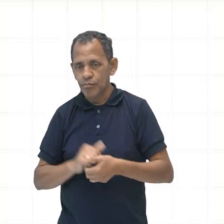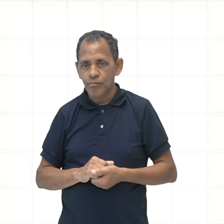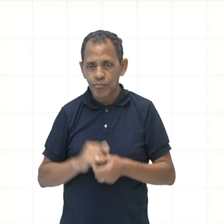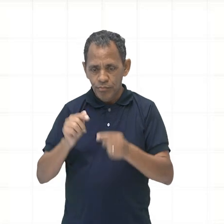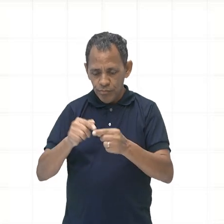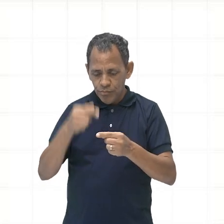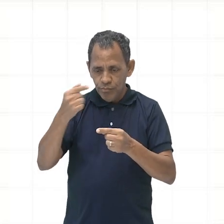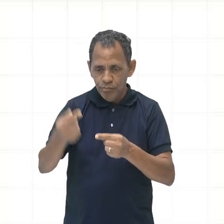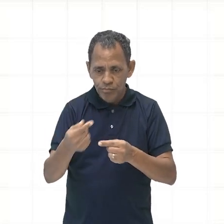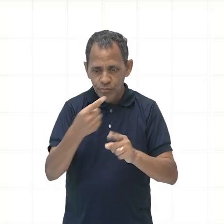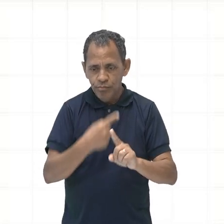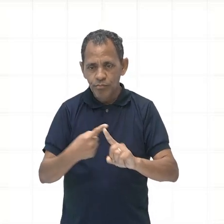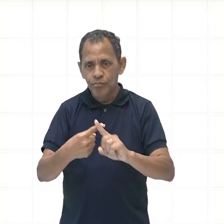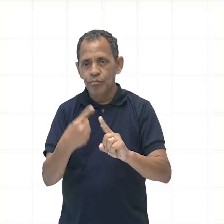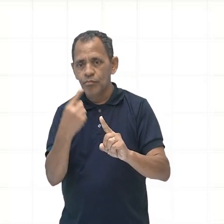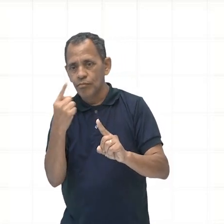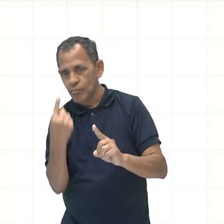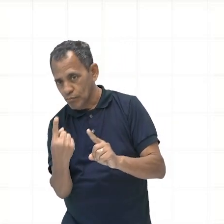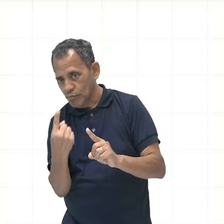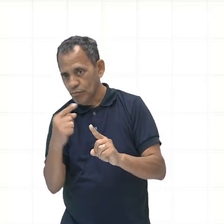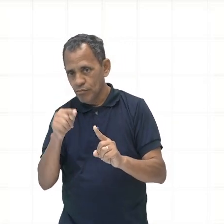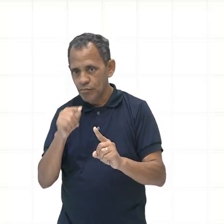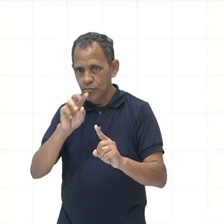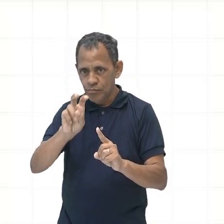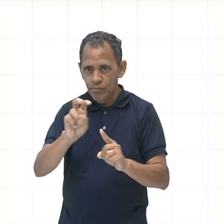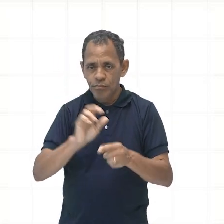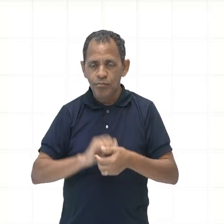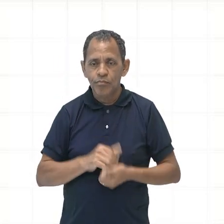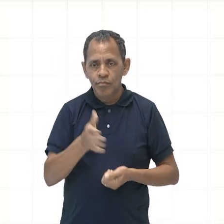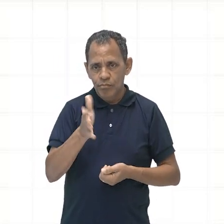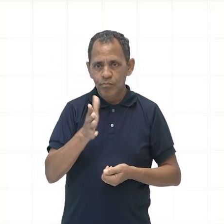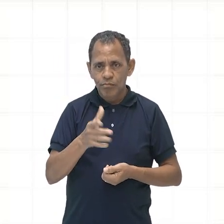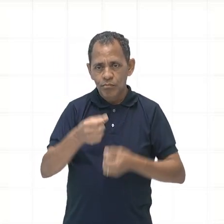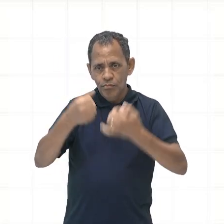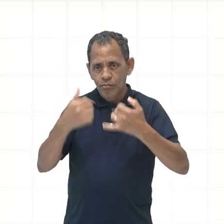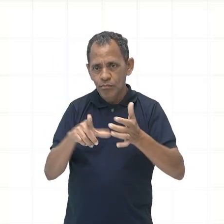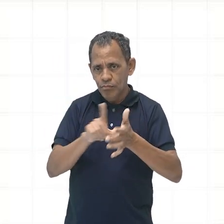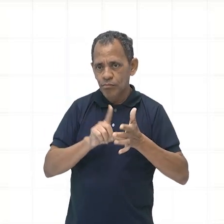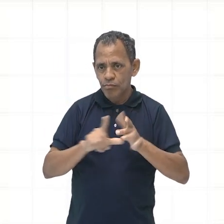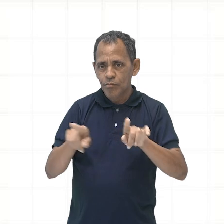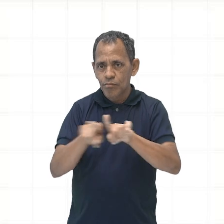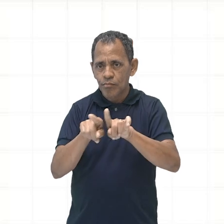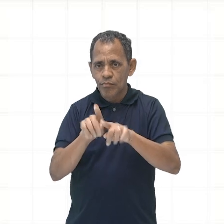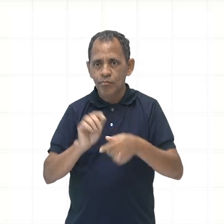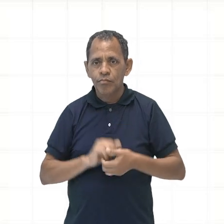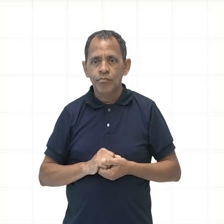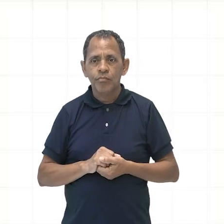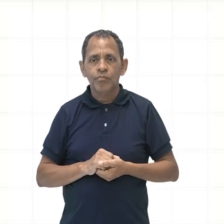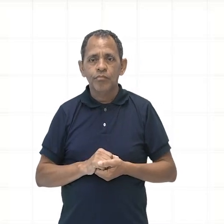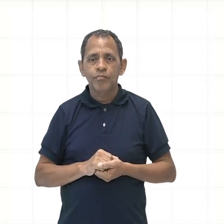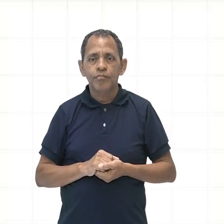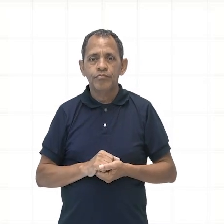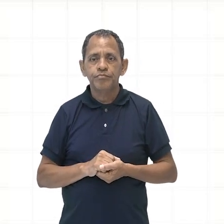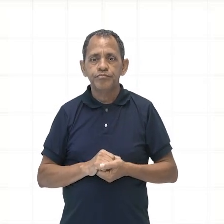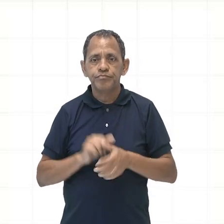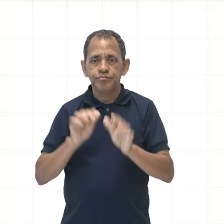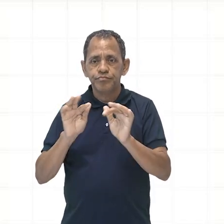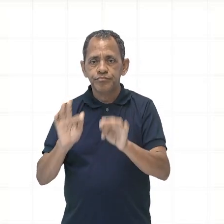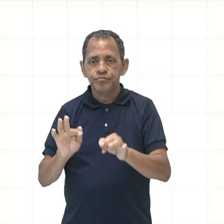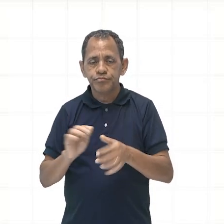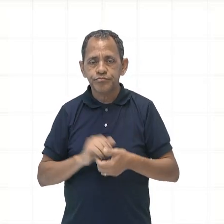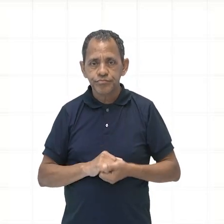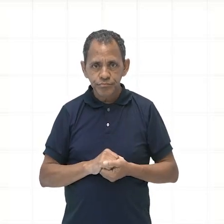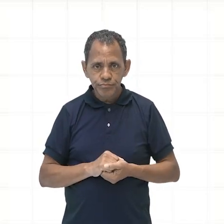por 1,5. Muito bem, como eu já mostrei, né? Então, agora aqui, para finalizar, a gente multiplica